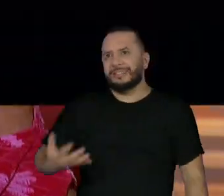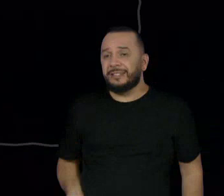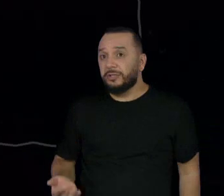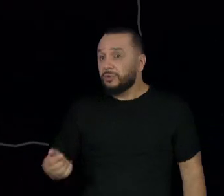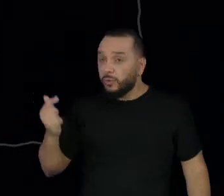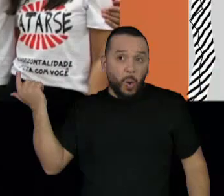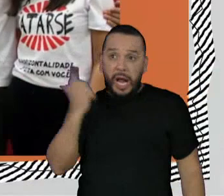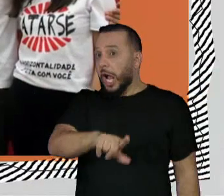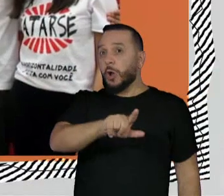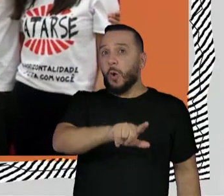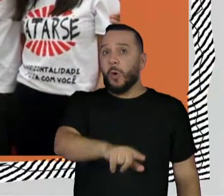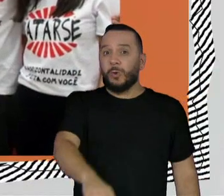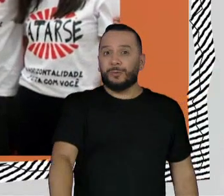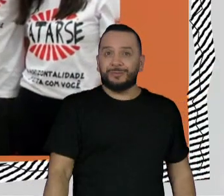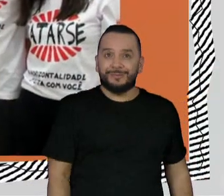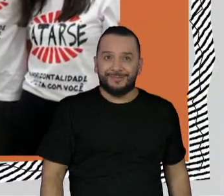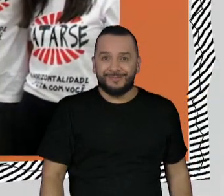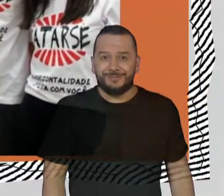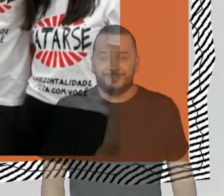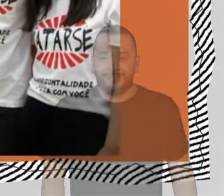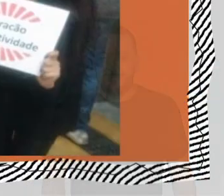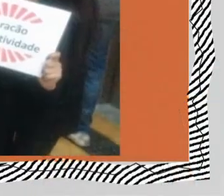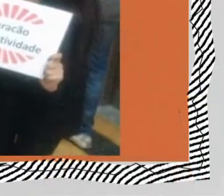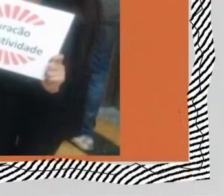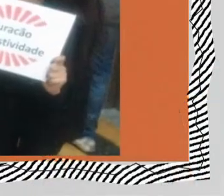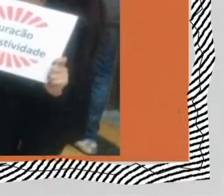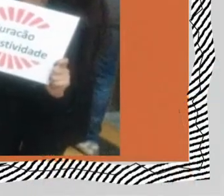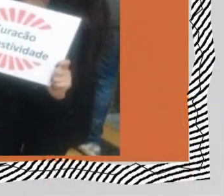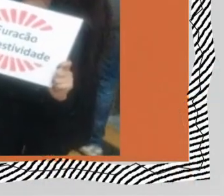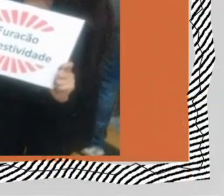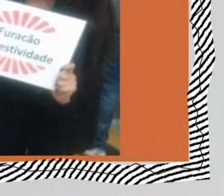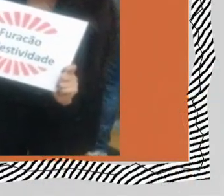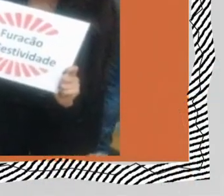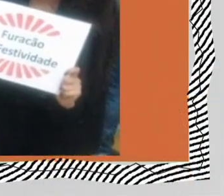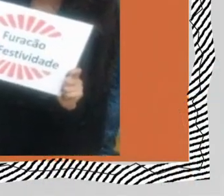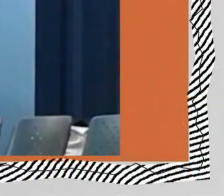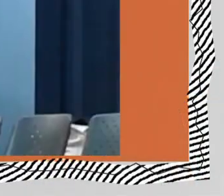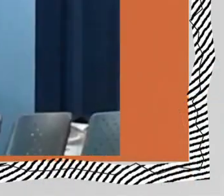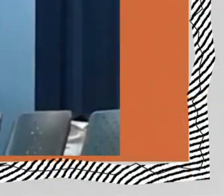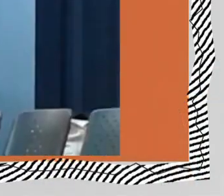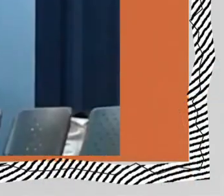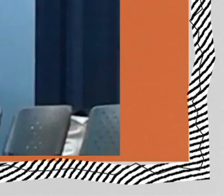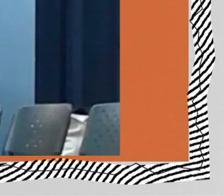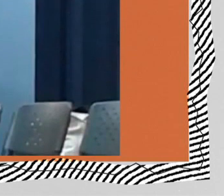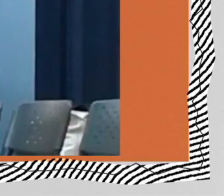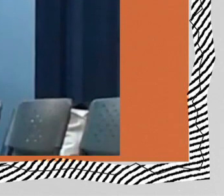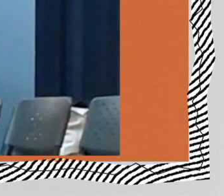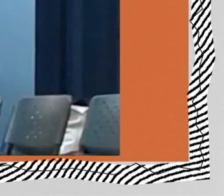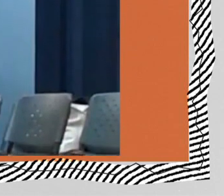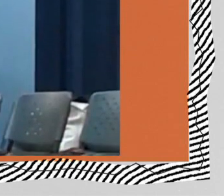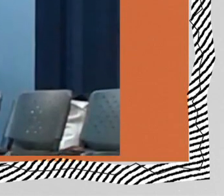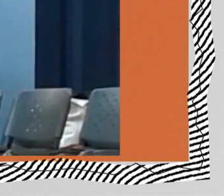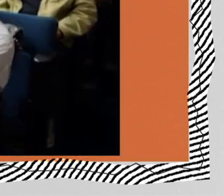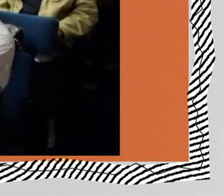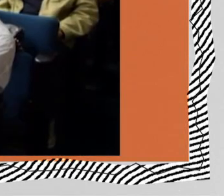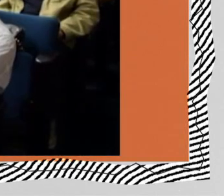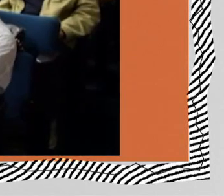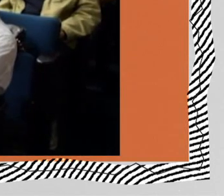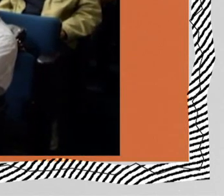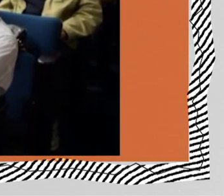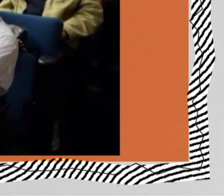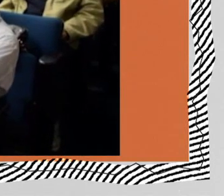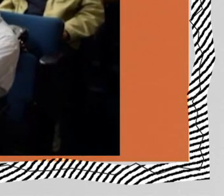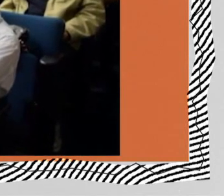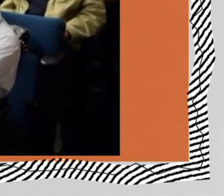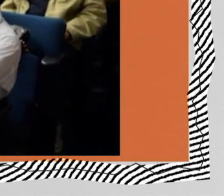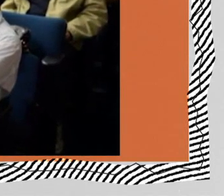ganhou. Todo camburão tem um pouco de navio negreiro. Africa.